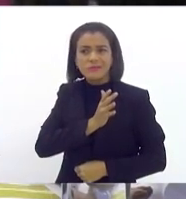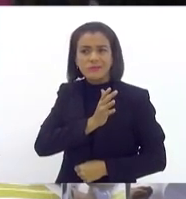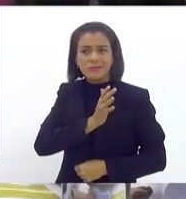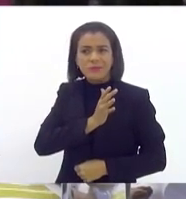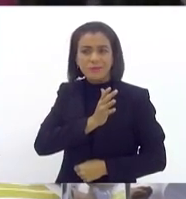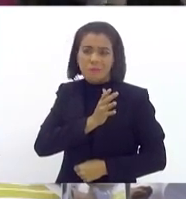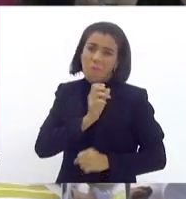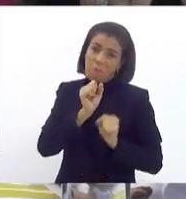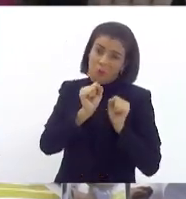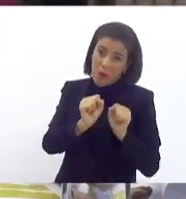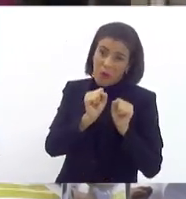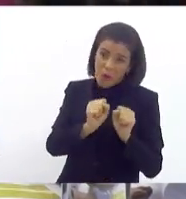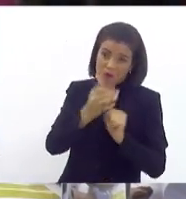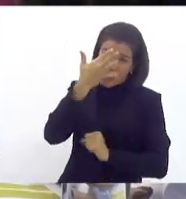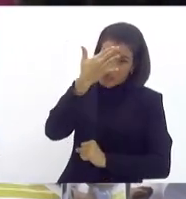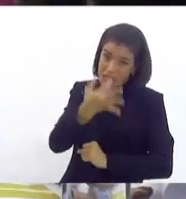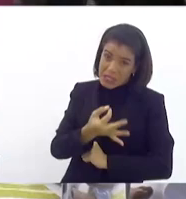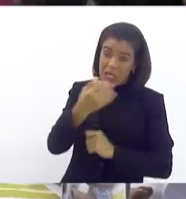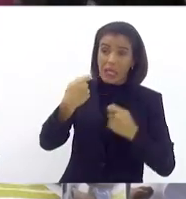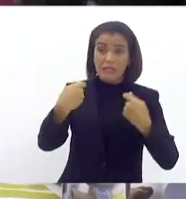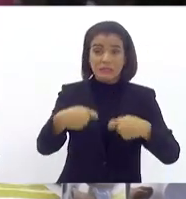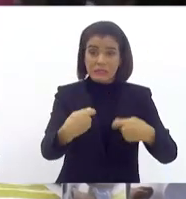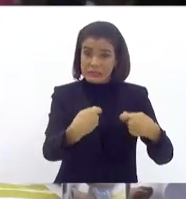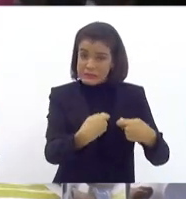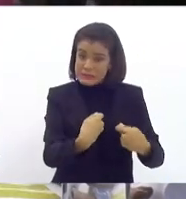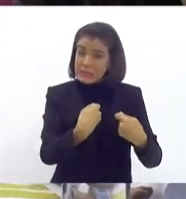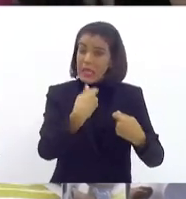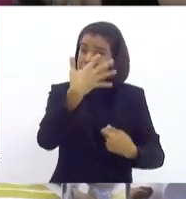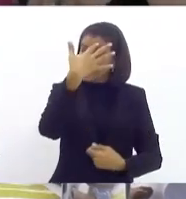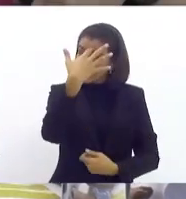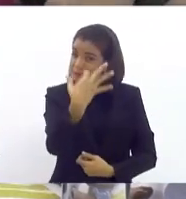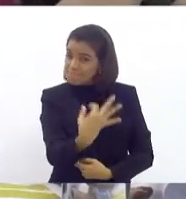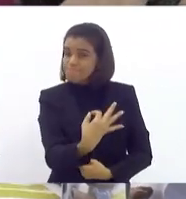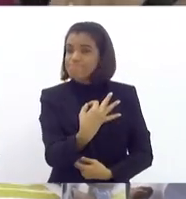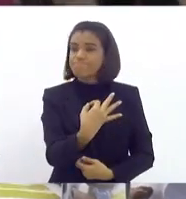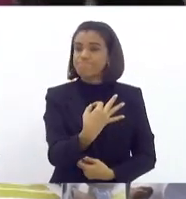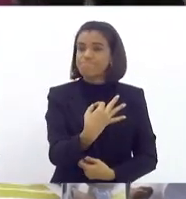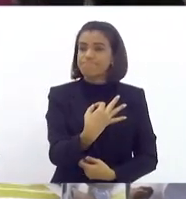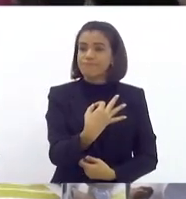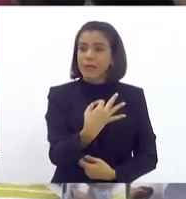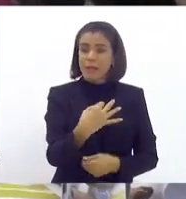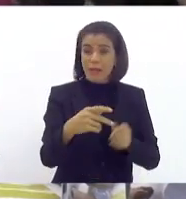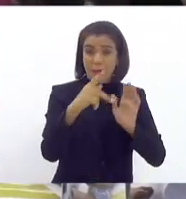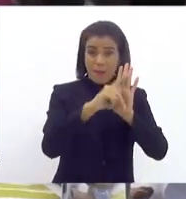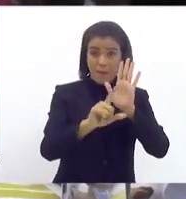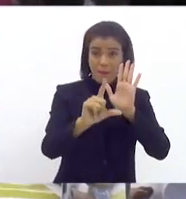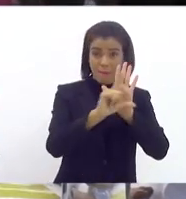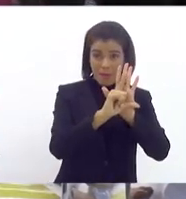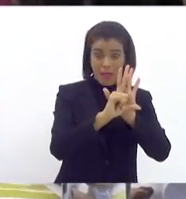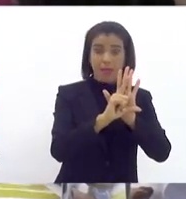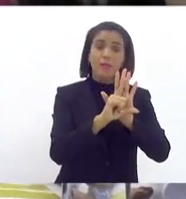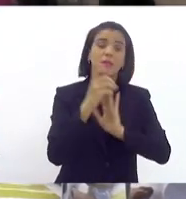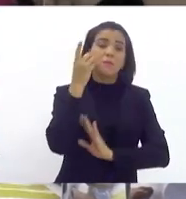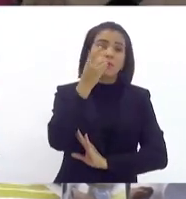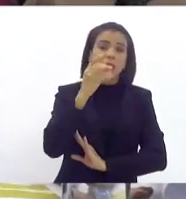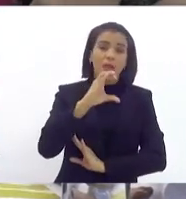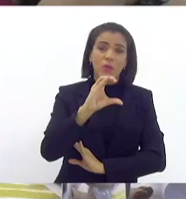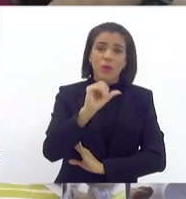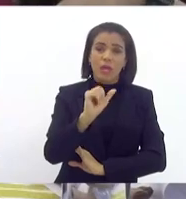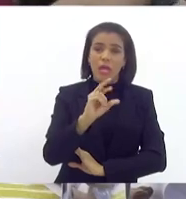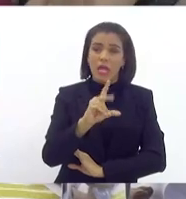posso entender a necessidade interpretativa aqui da PL do deputado Carlinhos, dizendo o